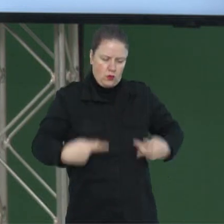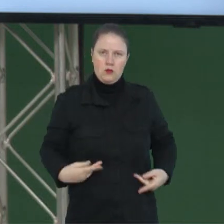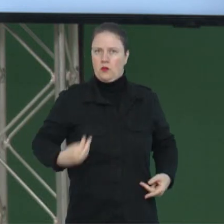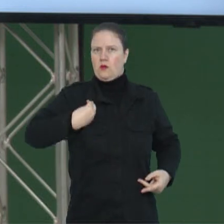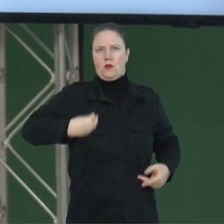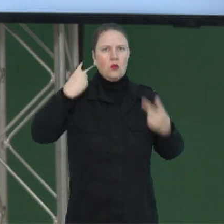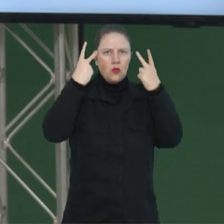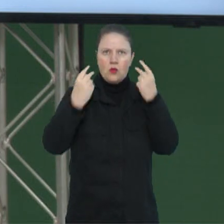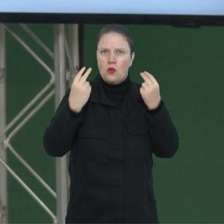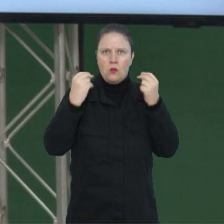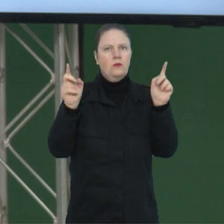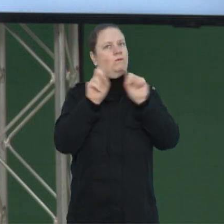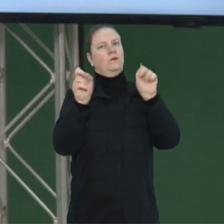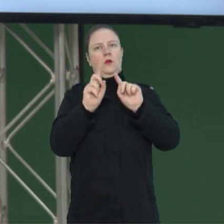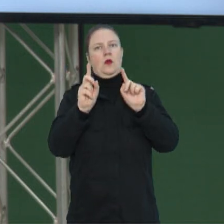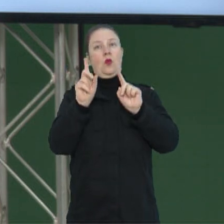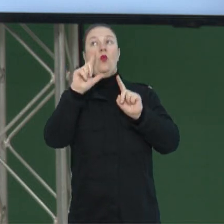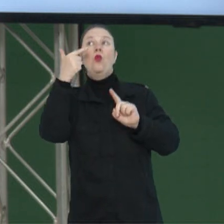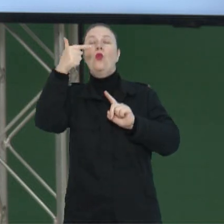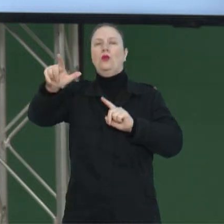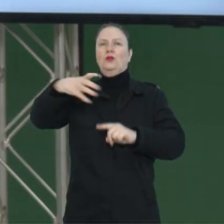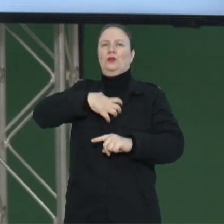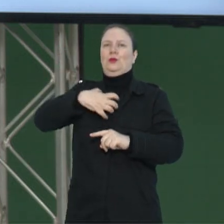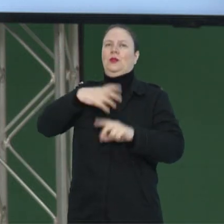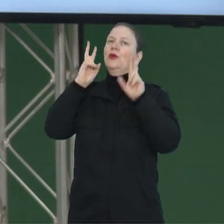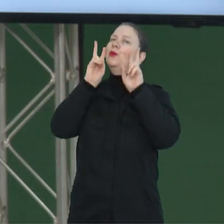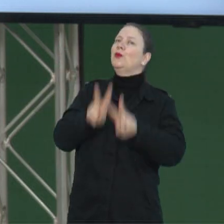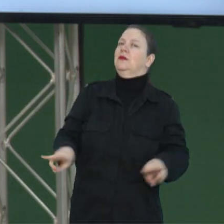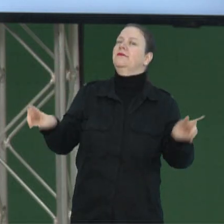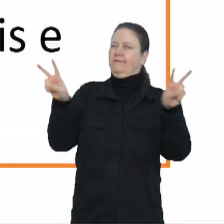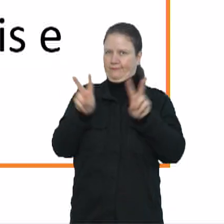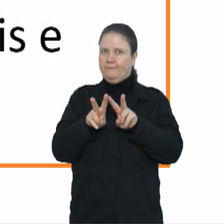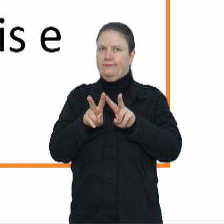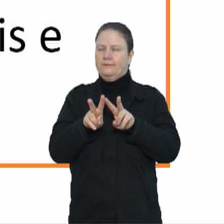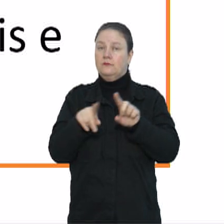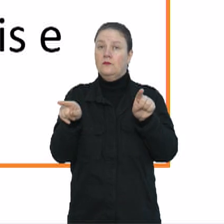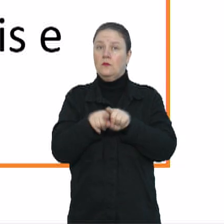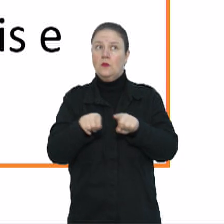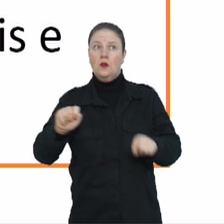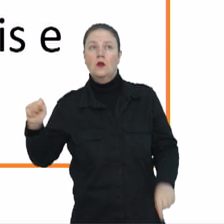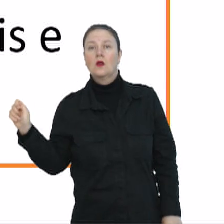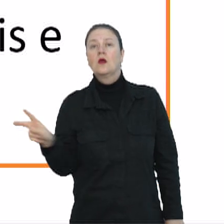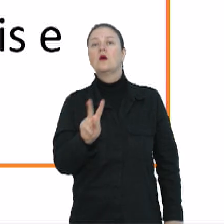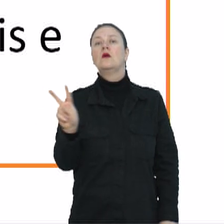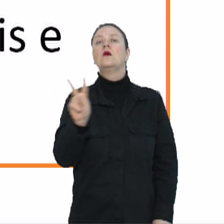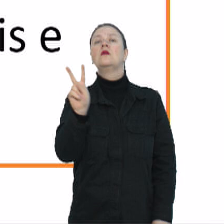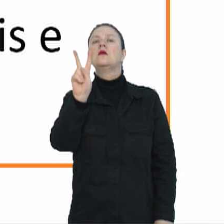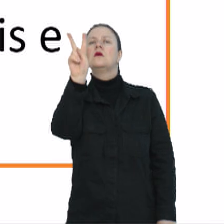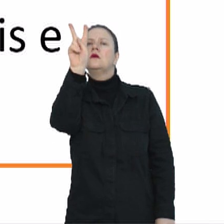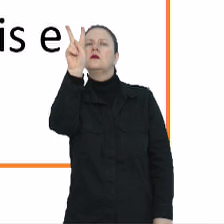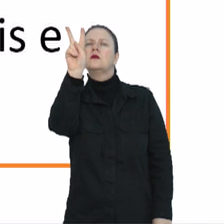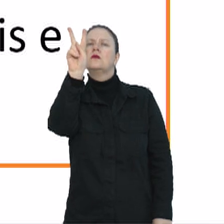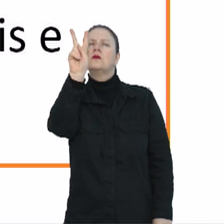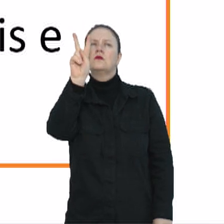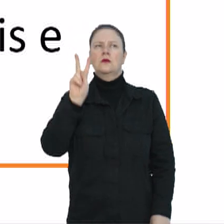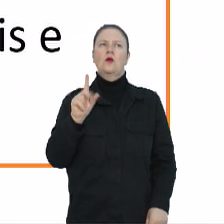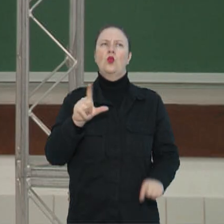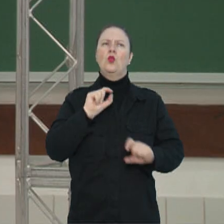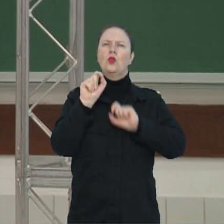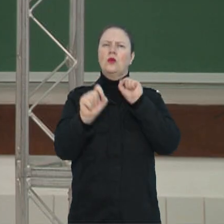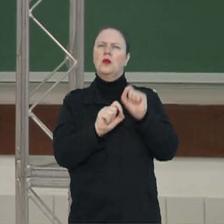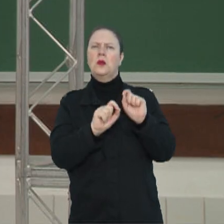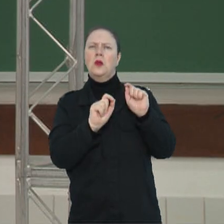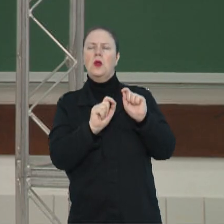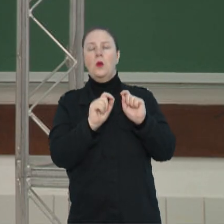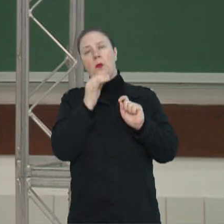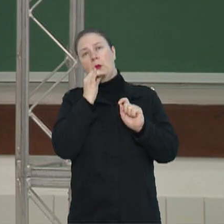ser pautado por essa outra realidade, perfeito? A valorização da subjetividade, né? Então,